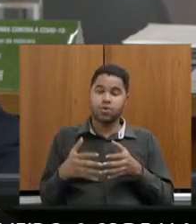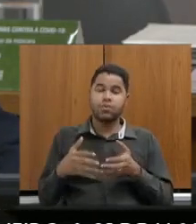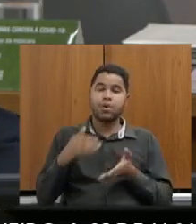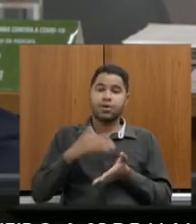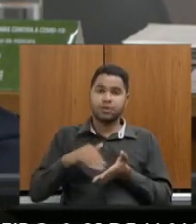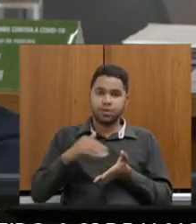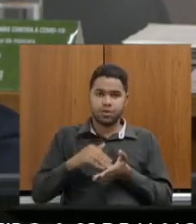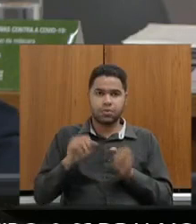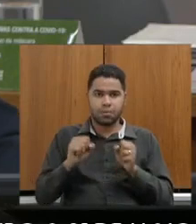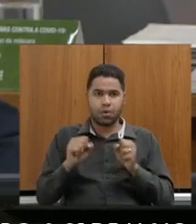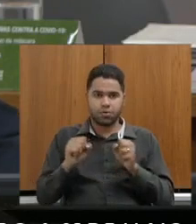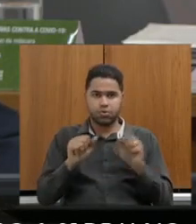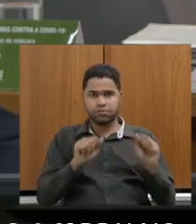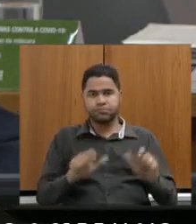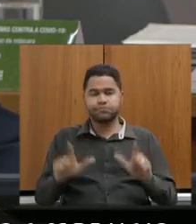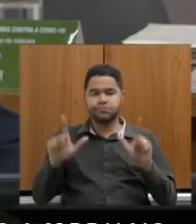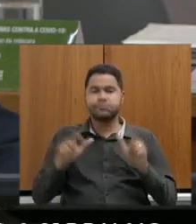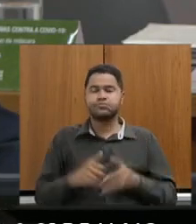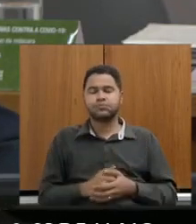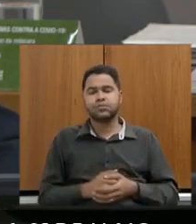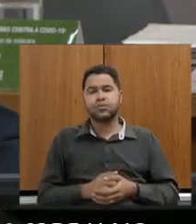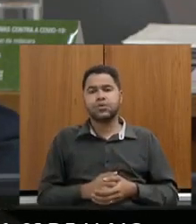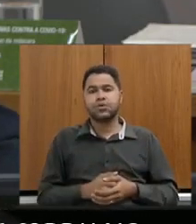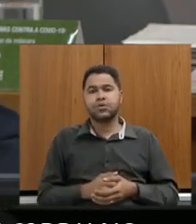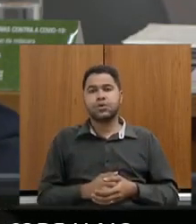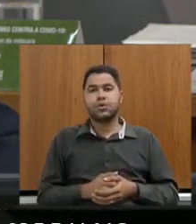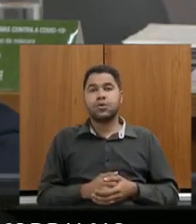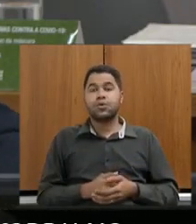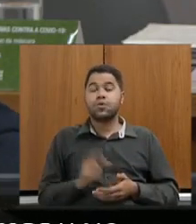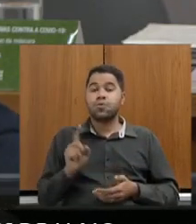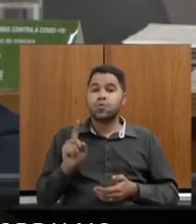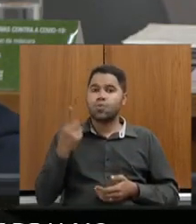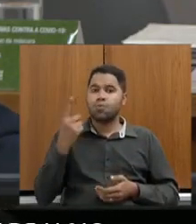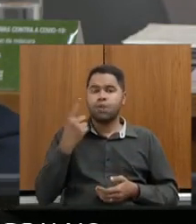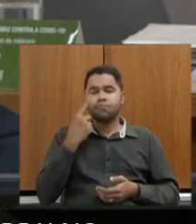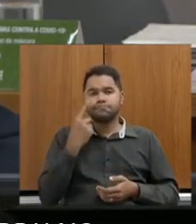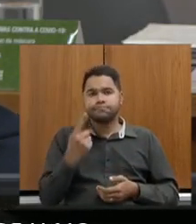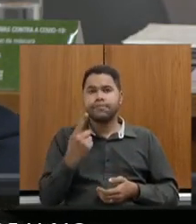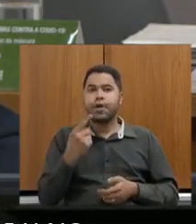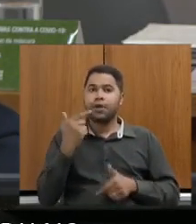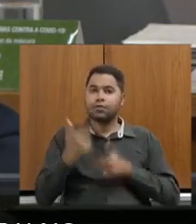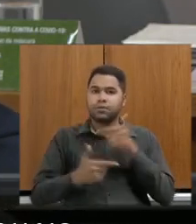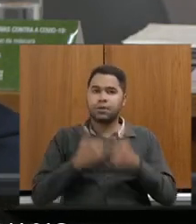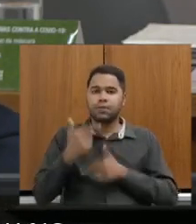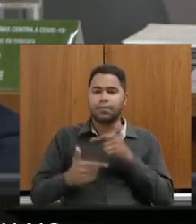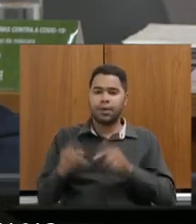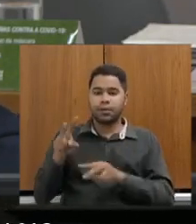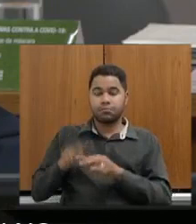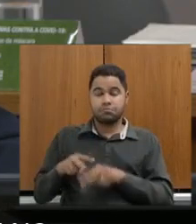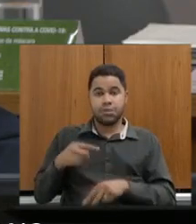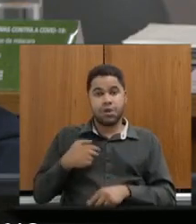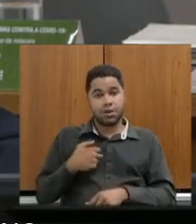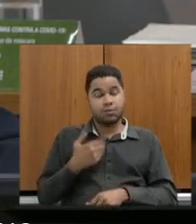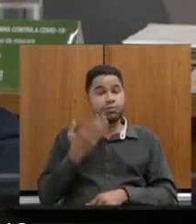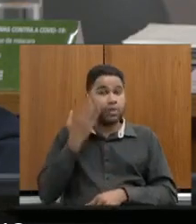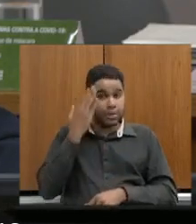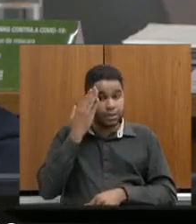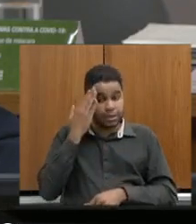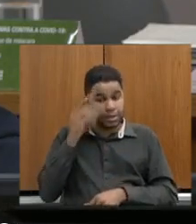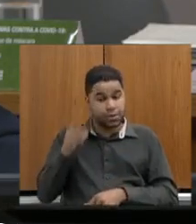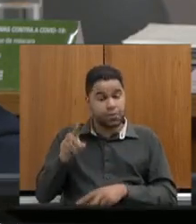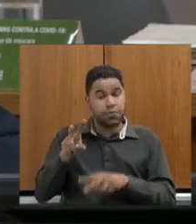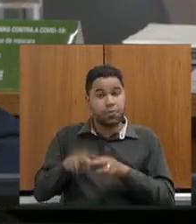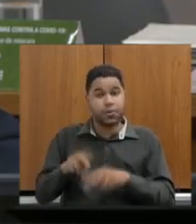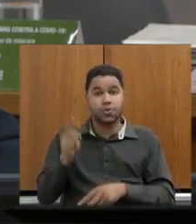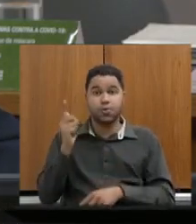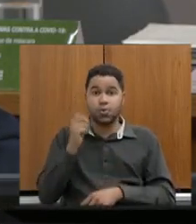secretaria pode passar o dado desde que nosso time assumiu a secretaria uma das nossas objeções ao trabalho do preso Eu particularmente entendo que o preso ele